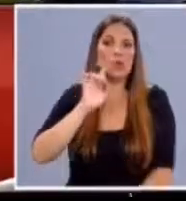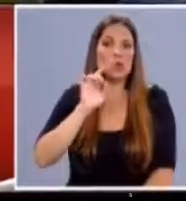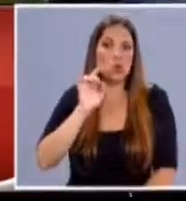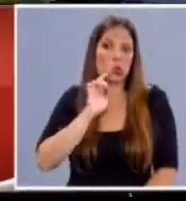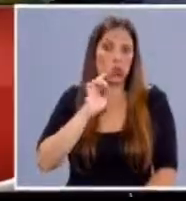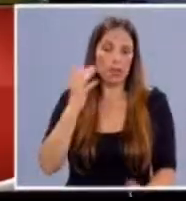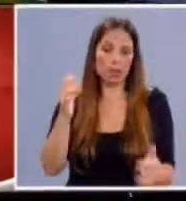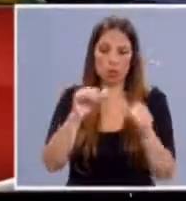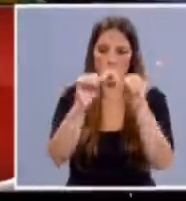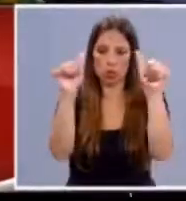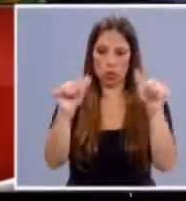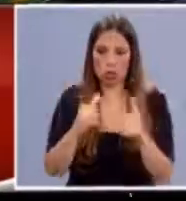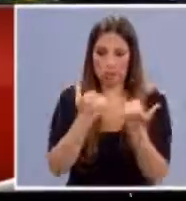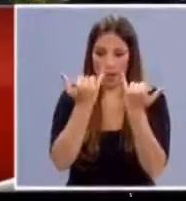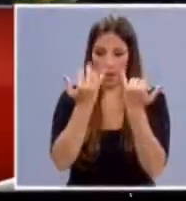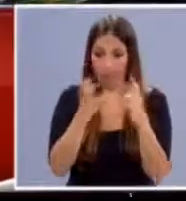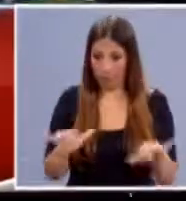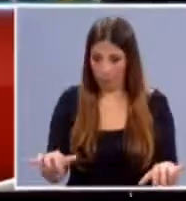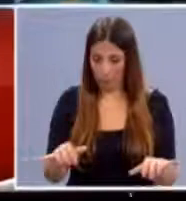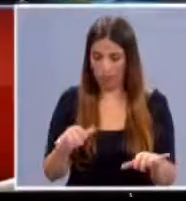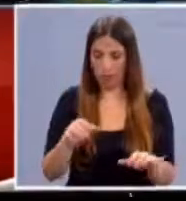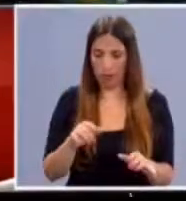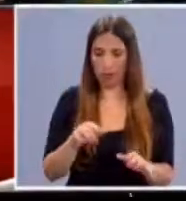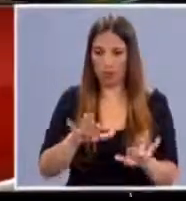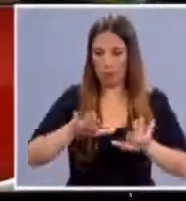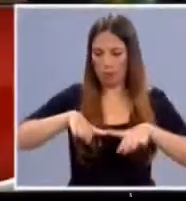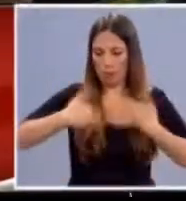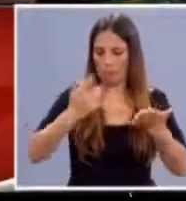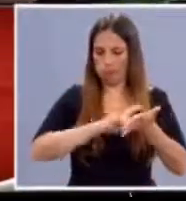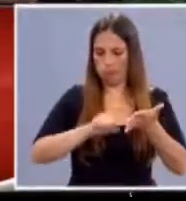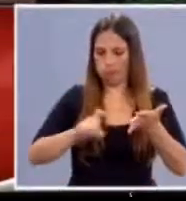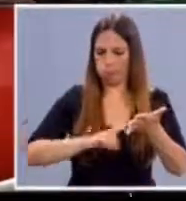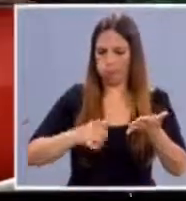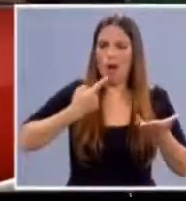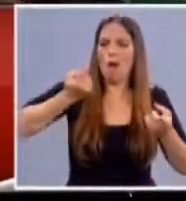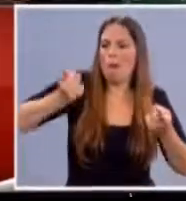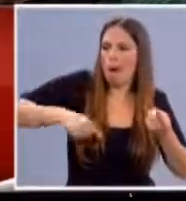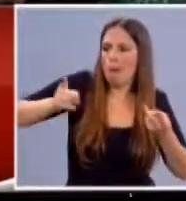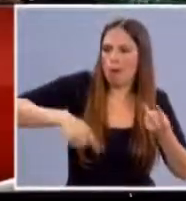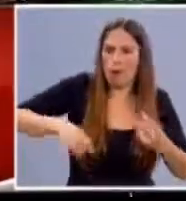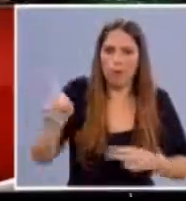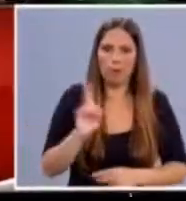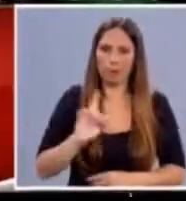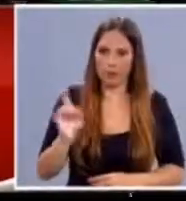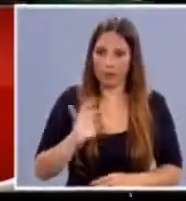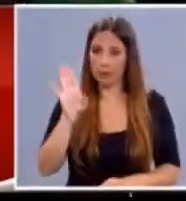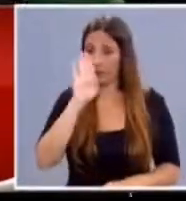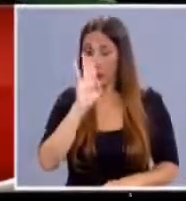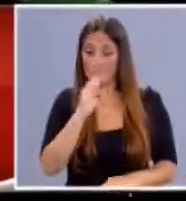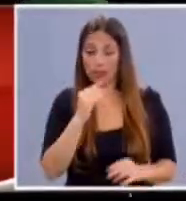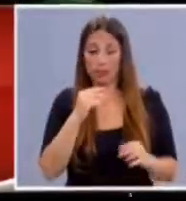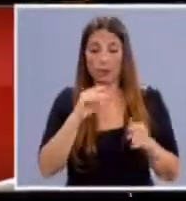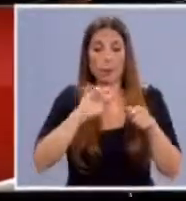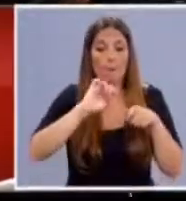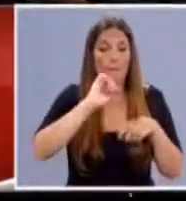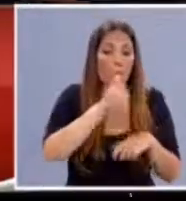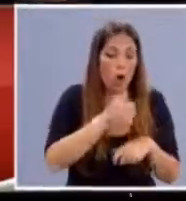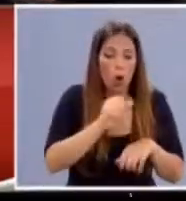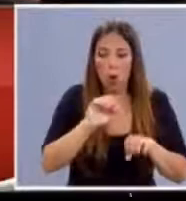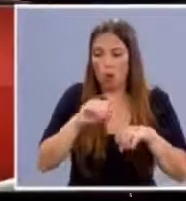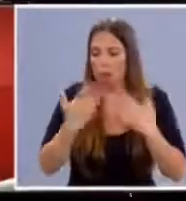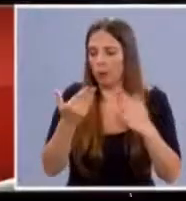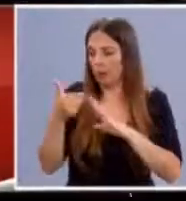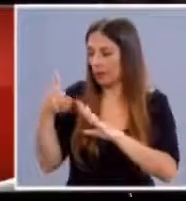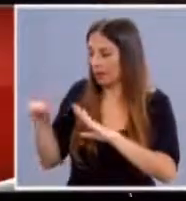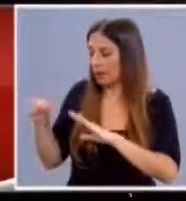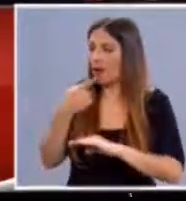de suporte impecável não permite a emissão de um segundo boletim de voto para o mesmo sócio, porque em caso de perda do boletim ou saída do recinto, não há possibilidade de